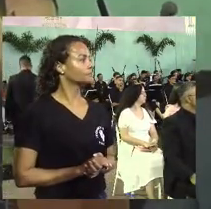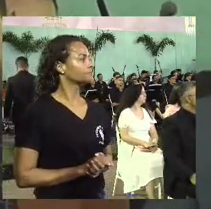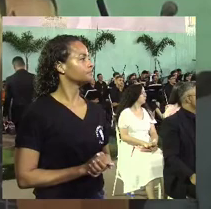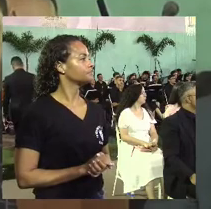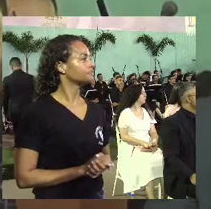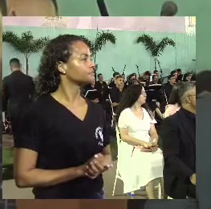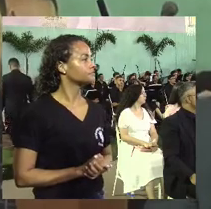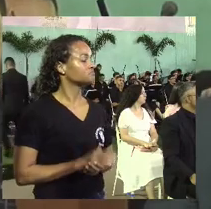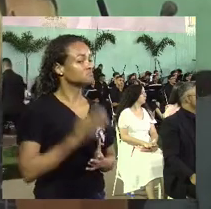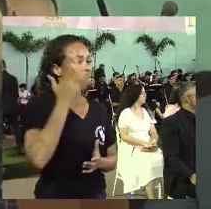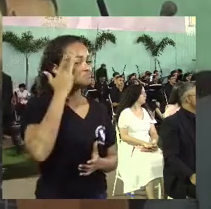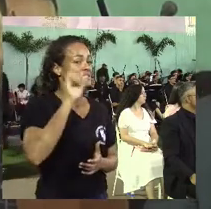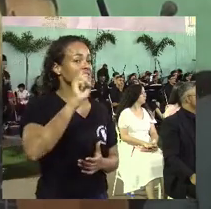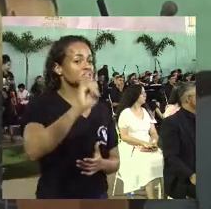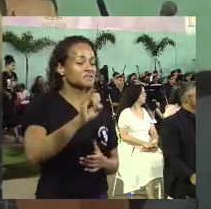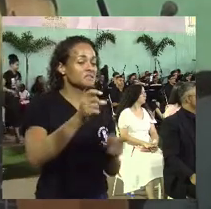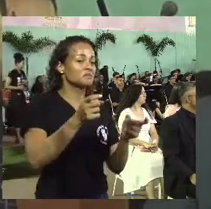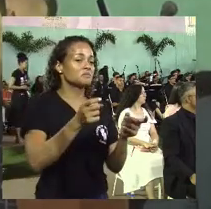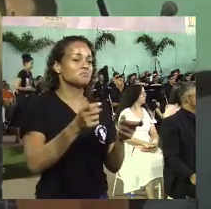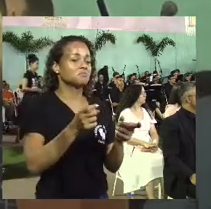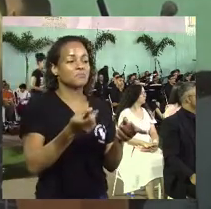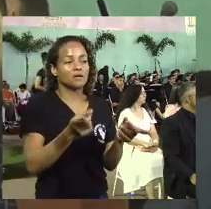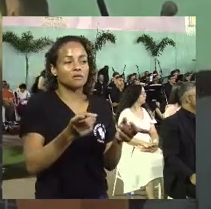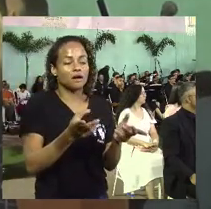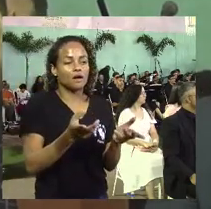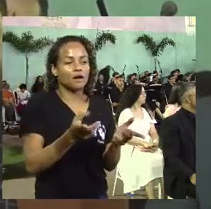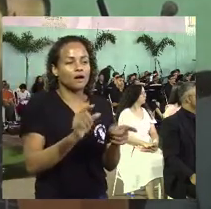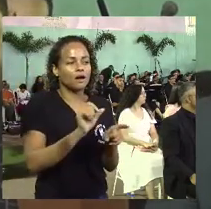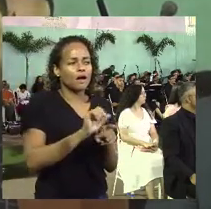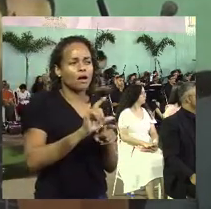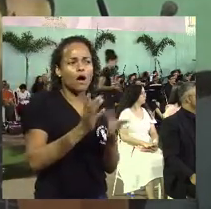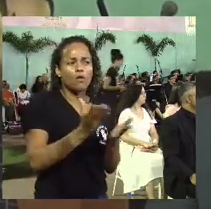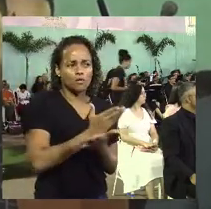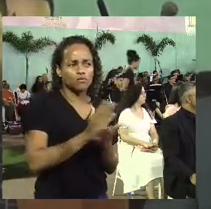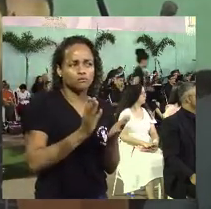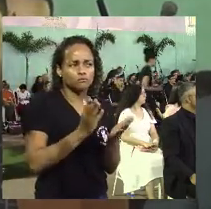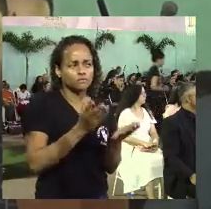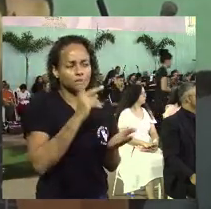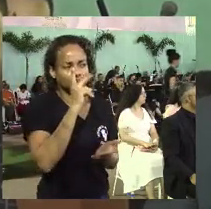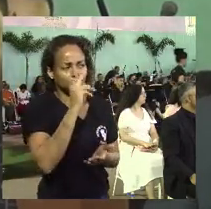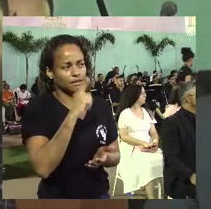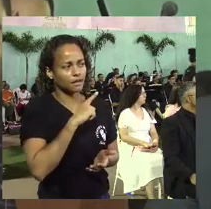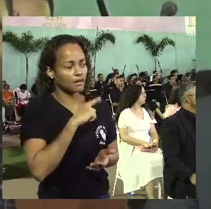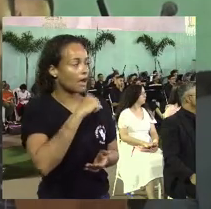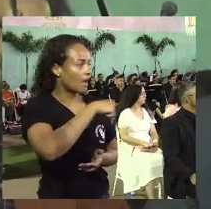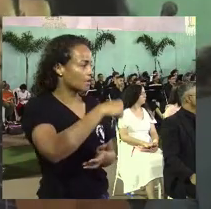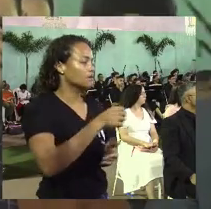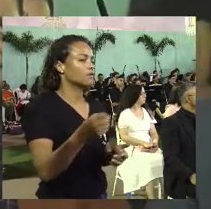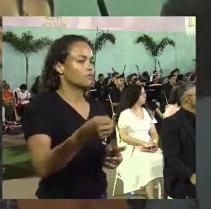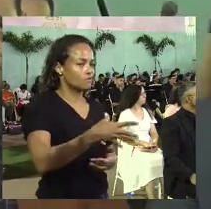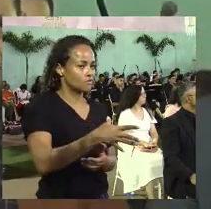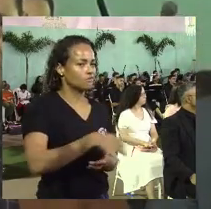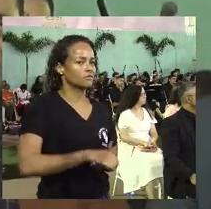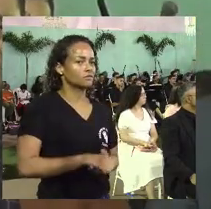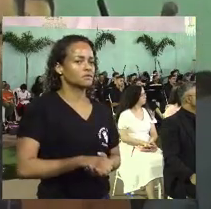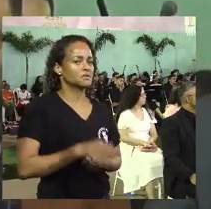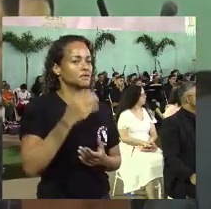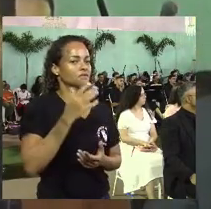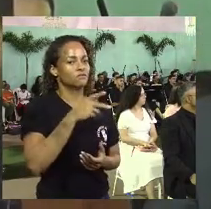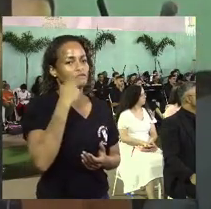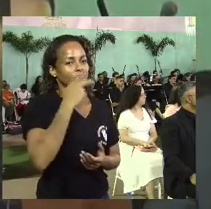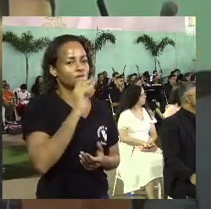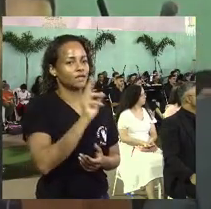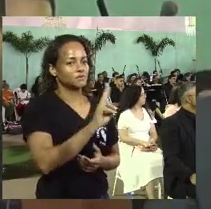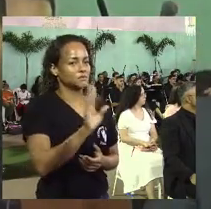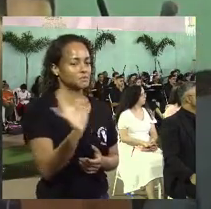alguém devendo alugar eu não sei mas eu sei que alguém começou esse trabalho com casa nova eu não vou dizer nome